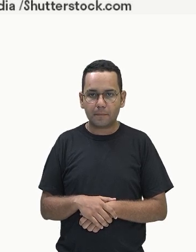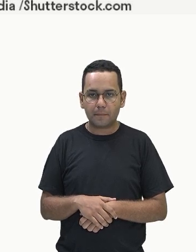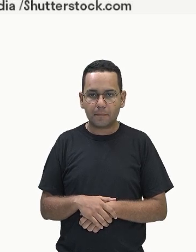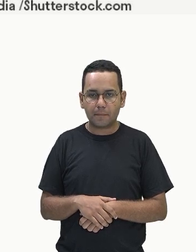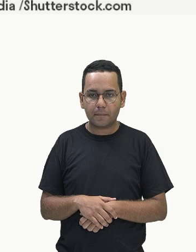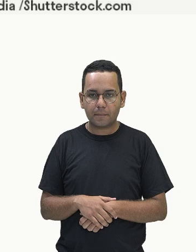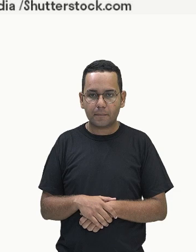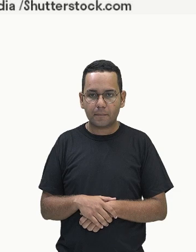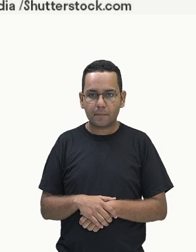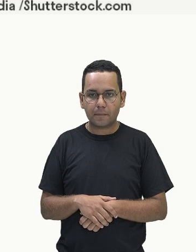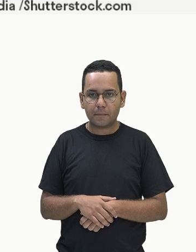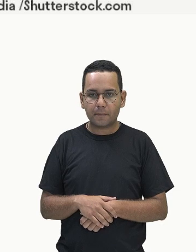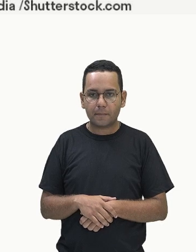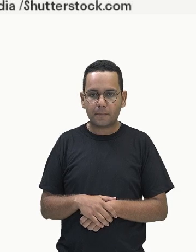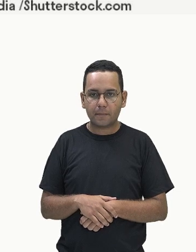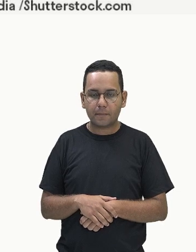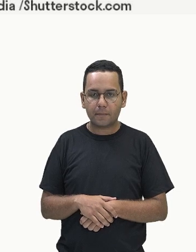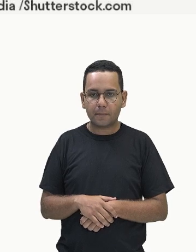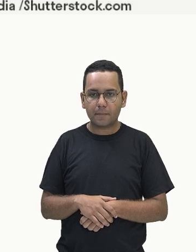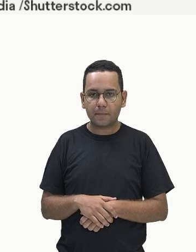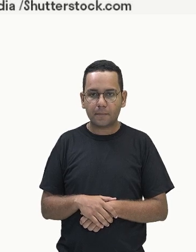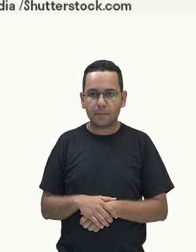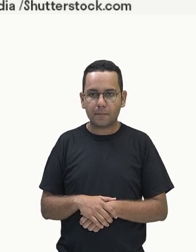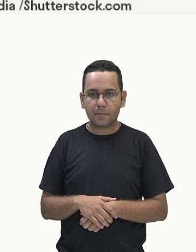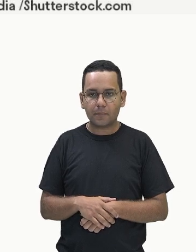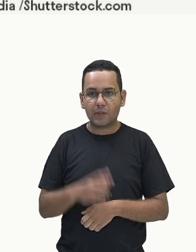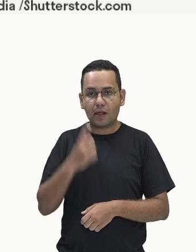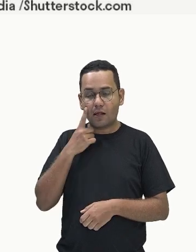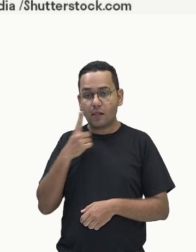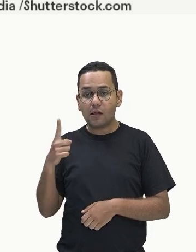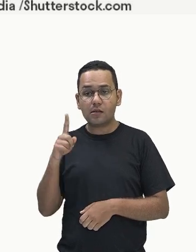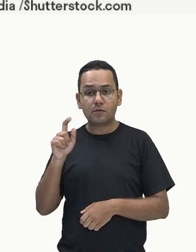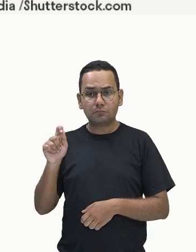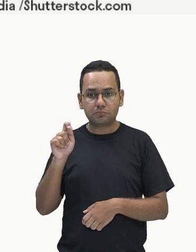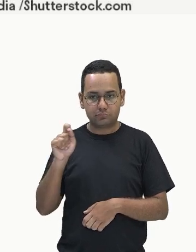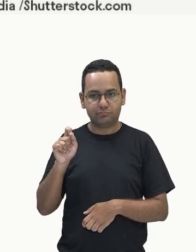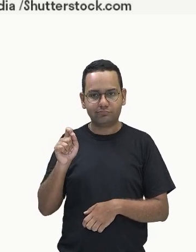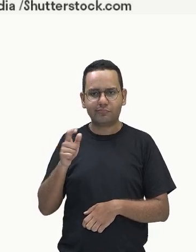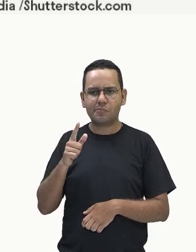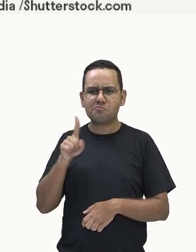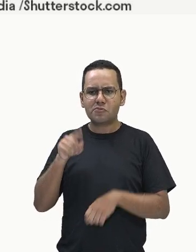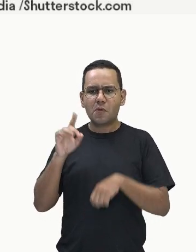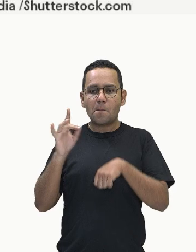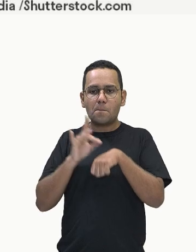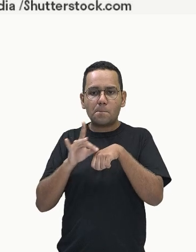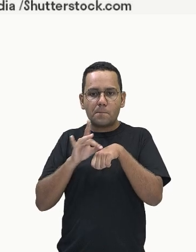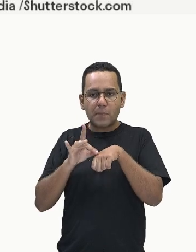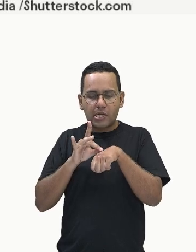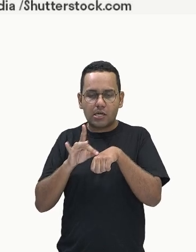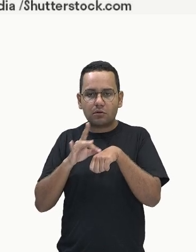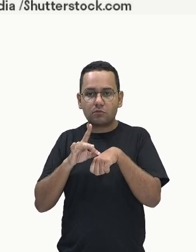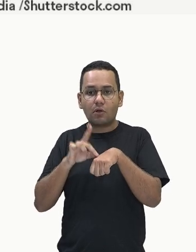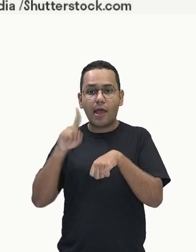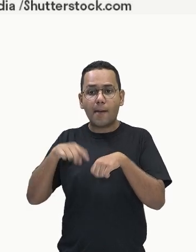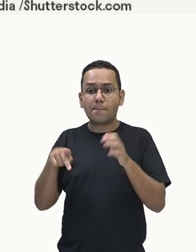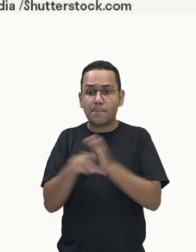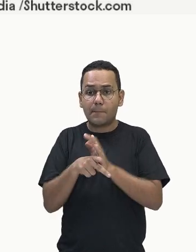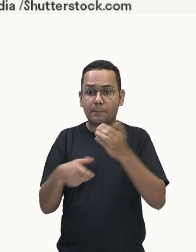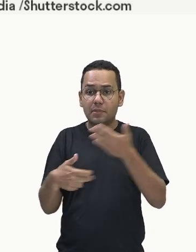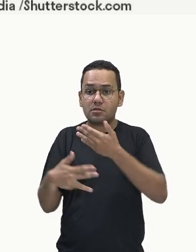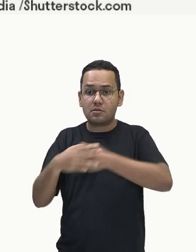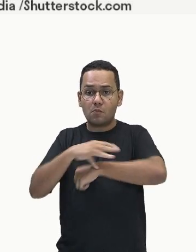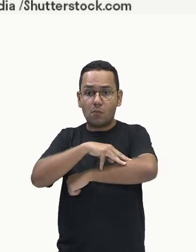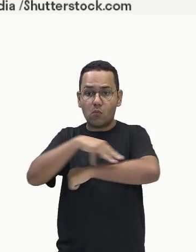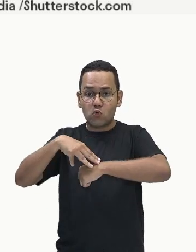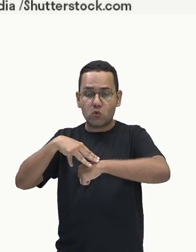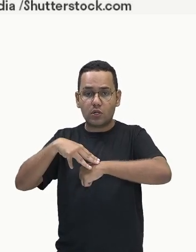Essa camada aqui é uma camada composta por tecido muscular, chamada de miométrio. Para você não esquecer que ela é a